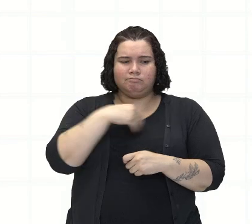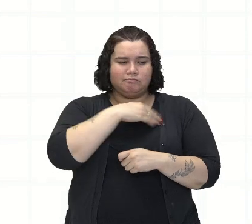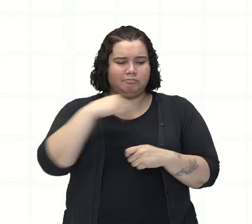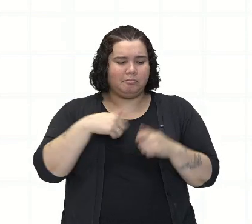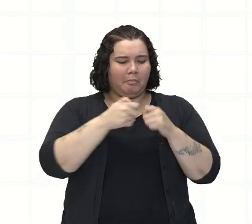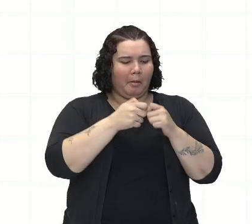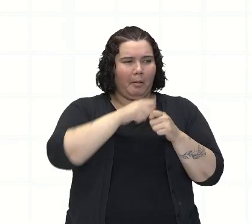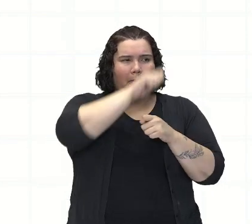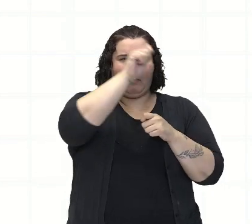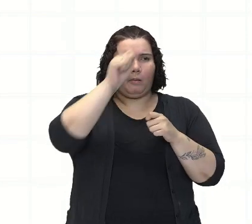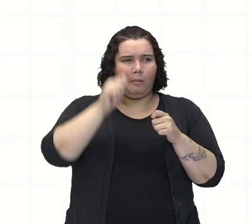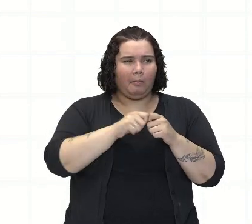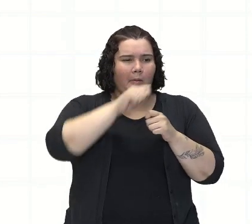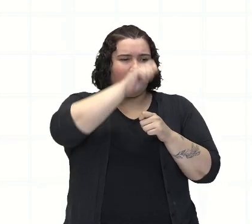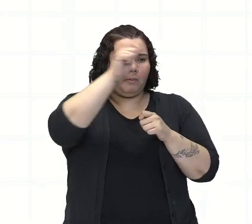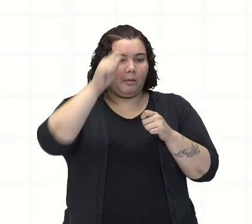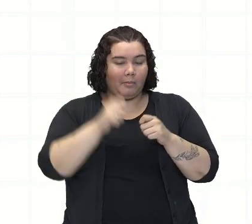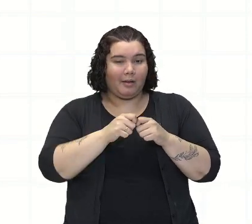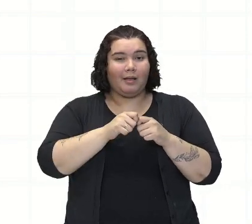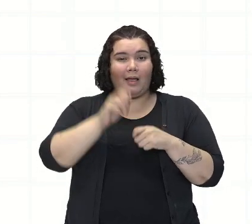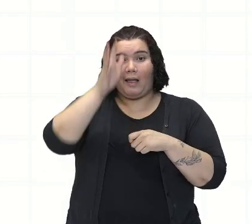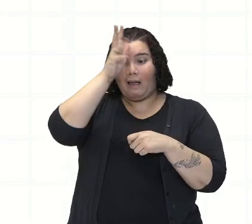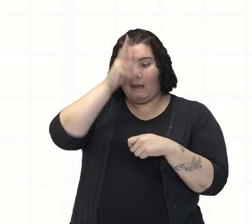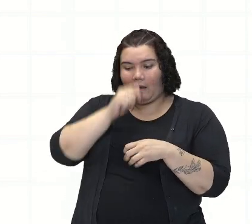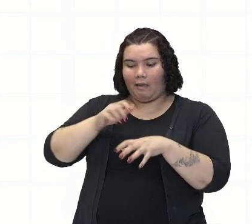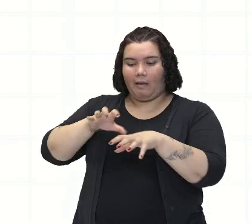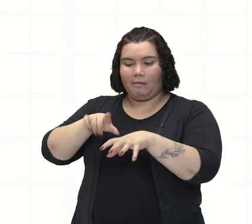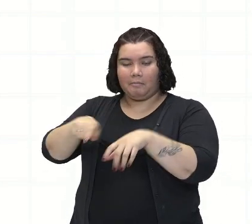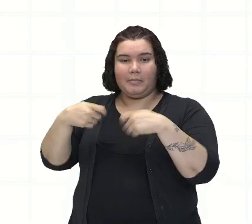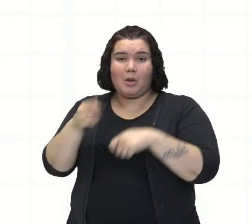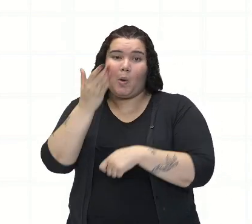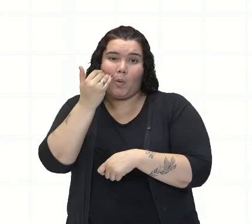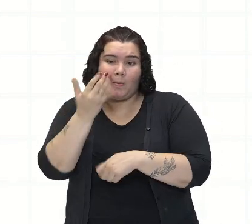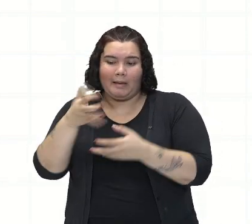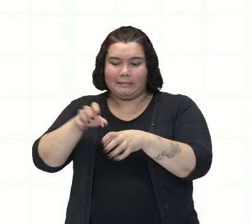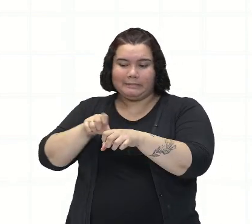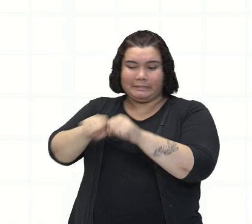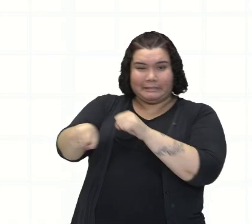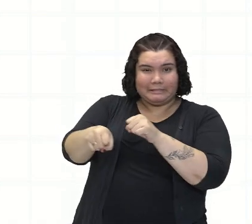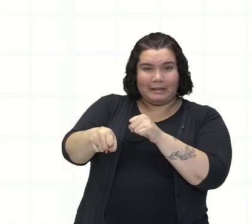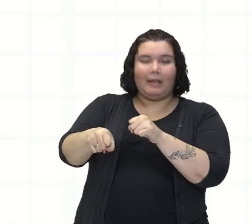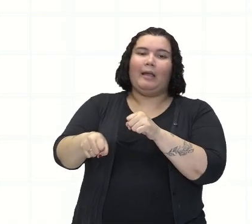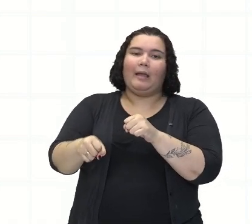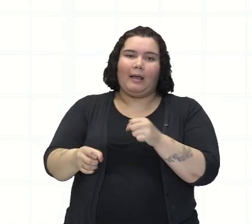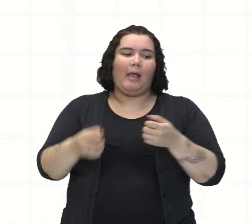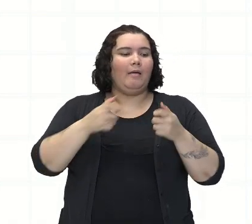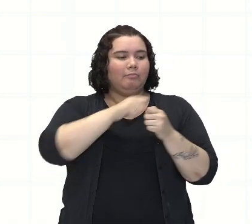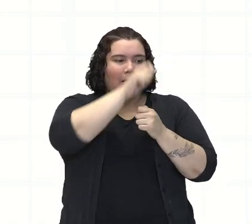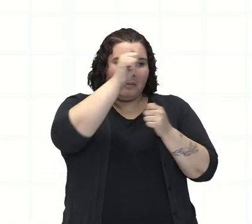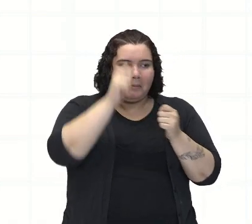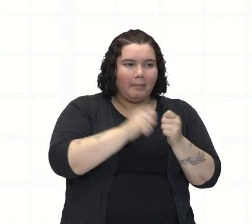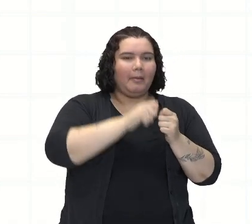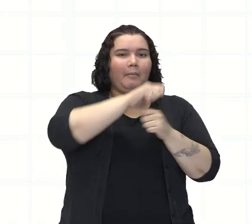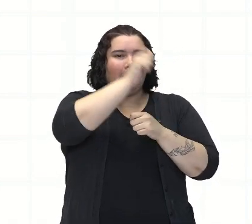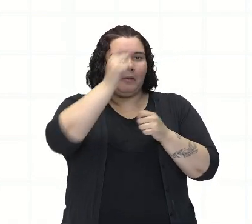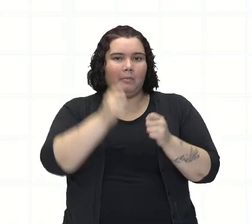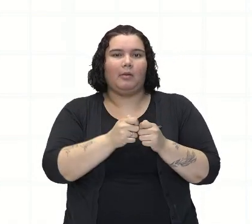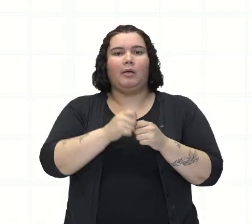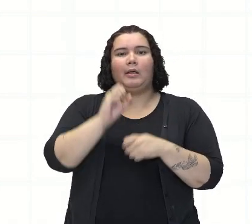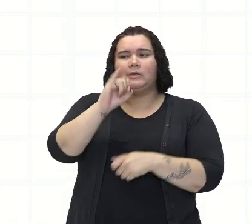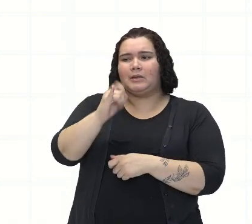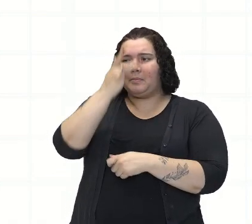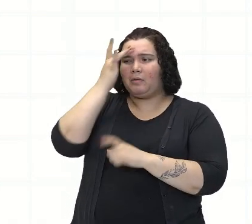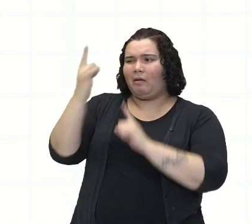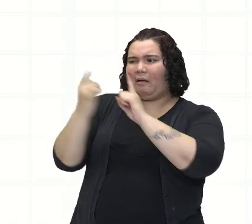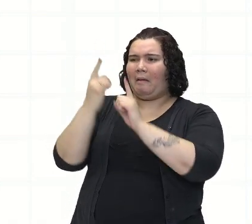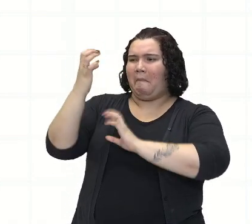as galinhas para comer, né? Ou quando ela tratava alguém mal por alguma razão, ela nunca largava o terço, porque ela era muito religiosa. E